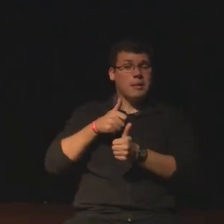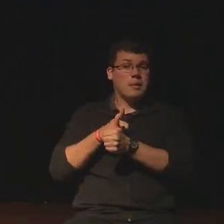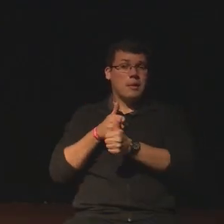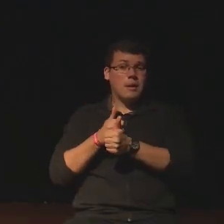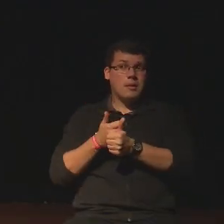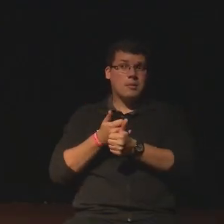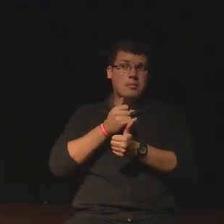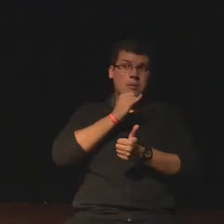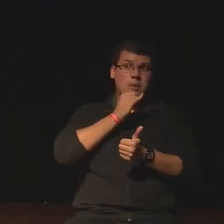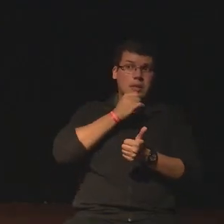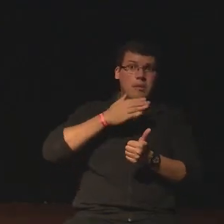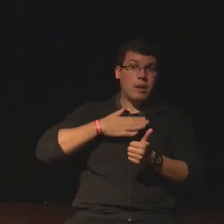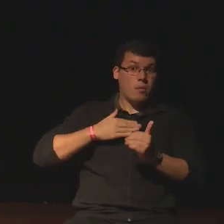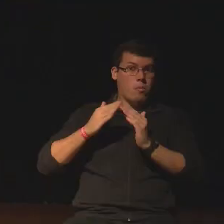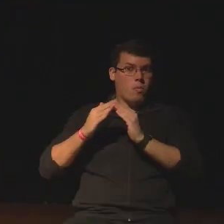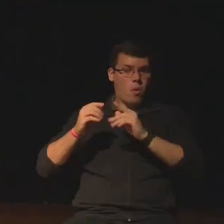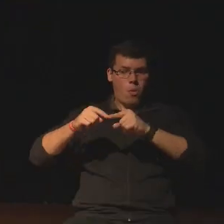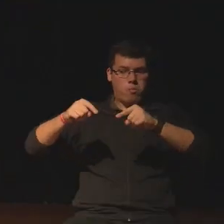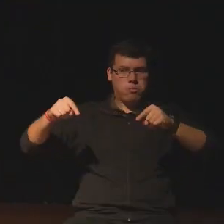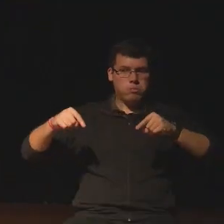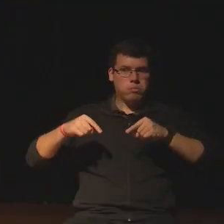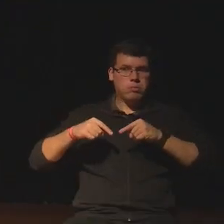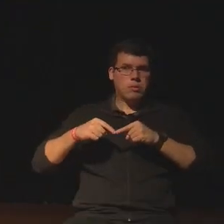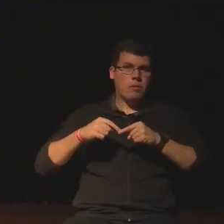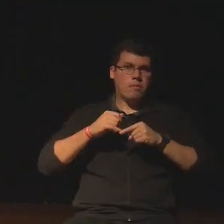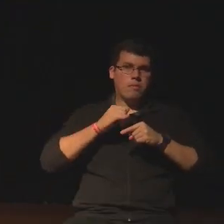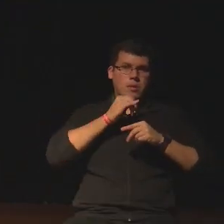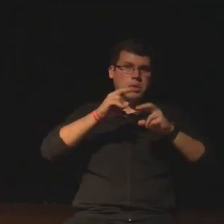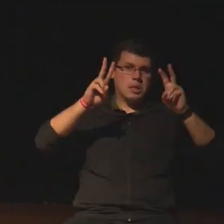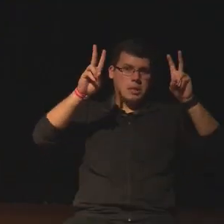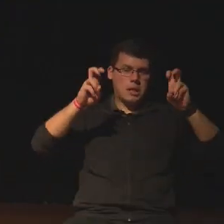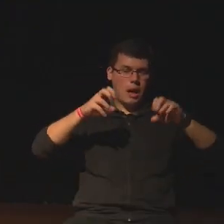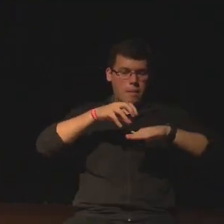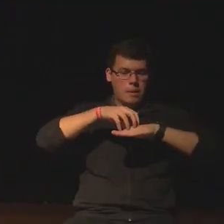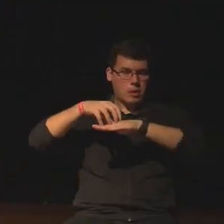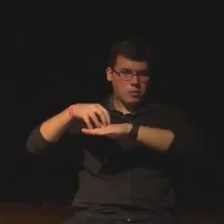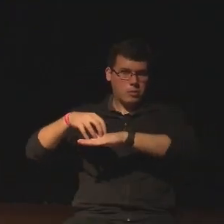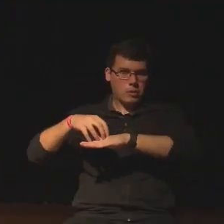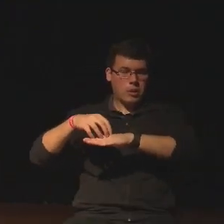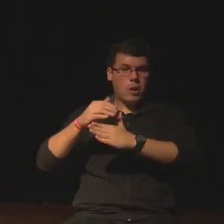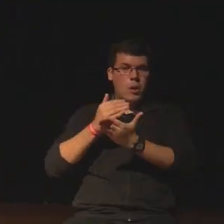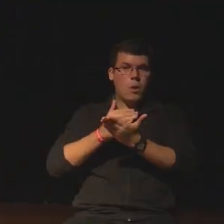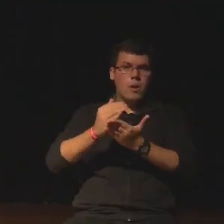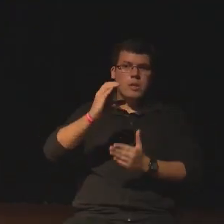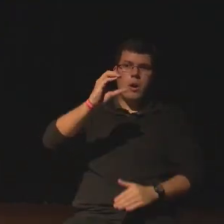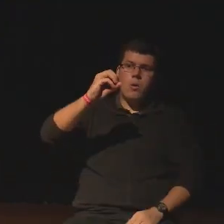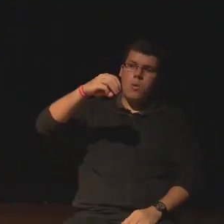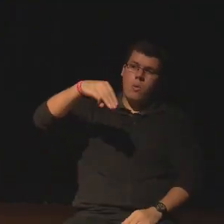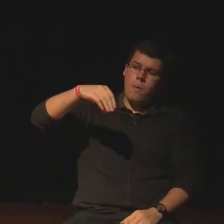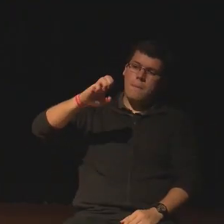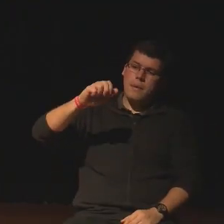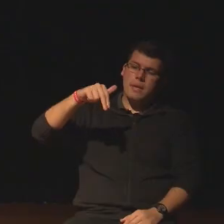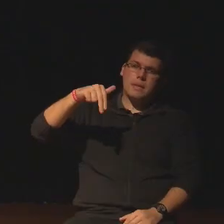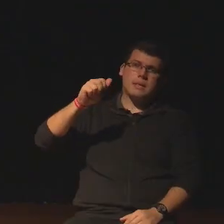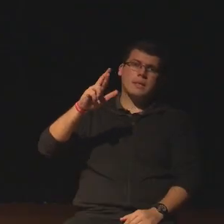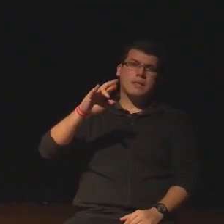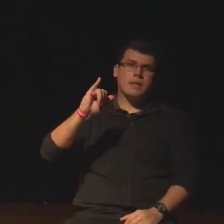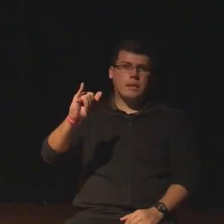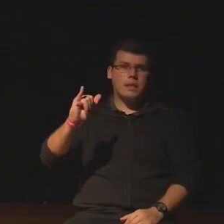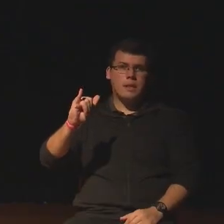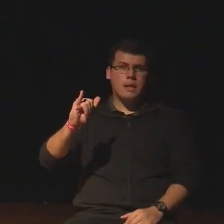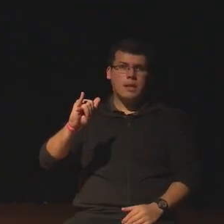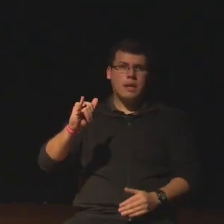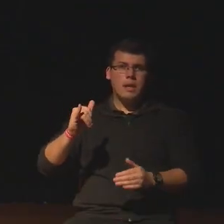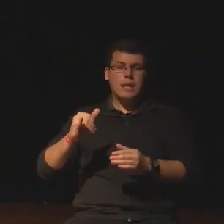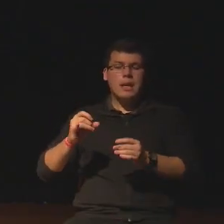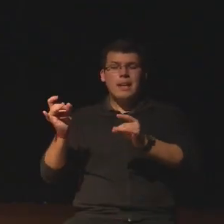transporte veículos, tá? A minha quadra, ela começa ali na Comenale e ela acaba na 14 bis, né?